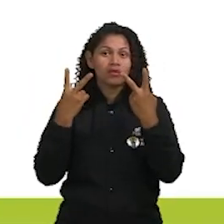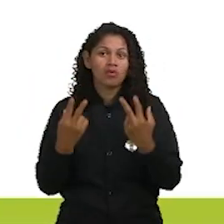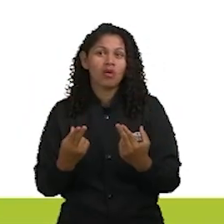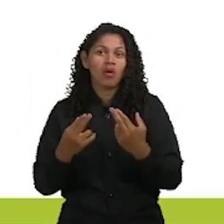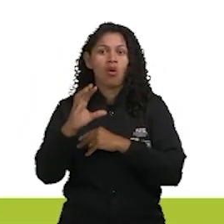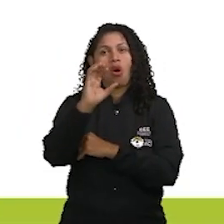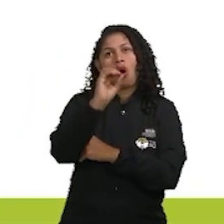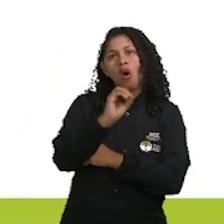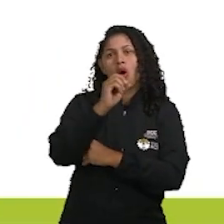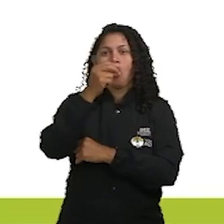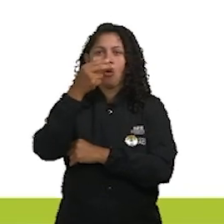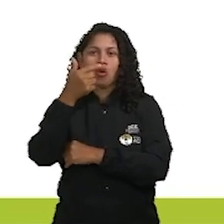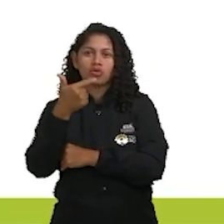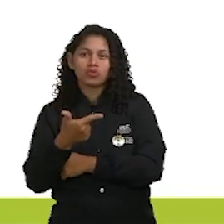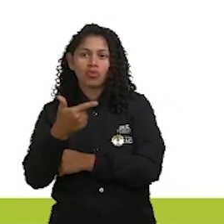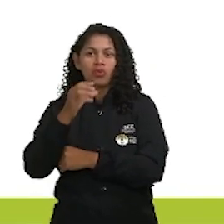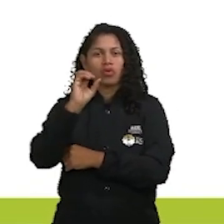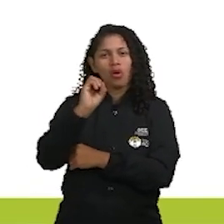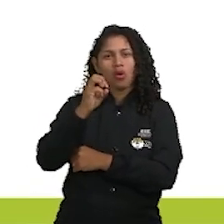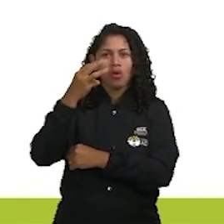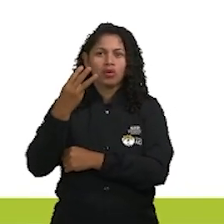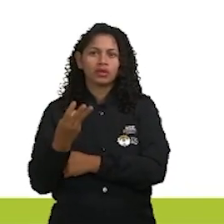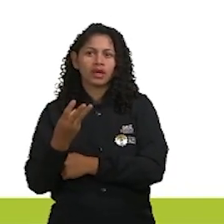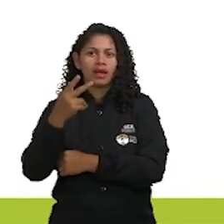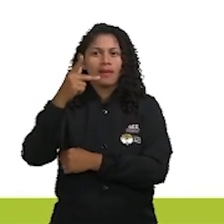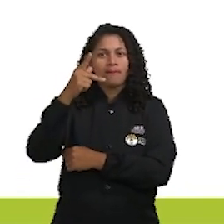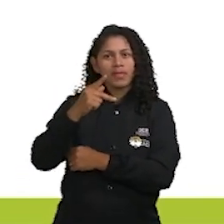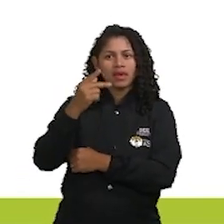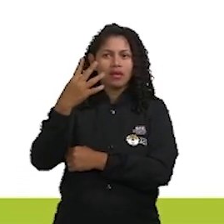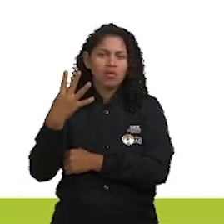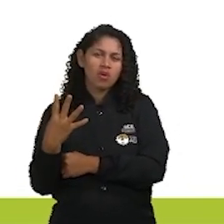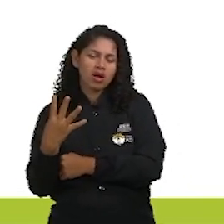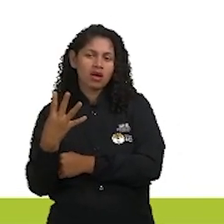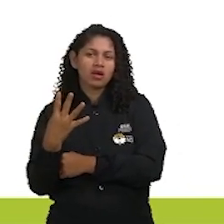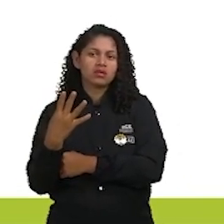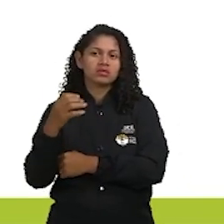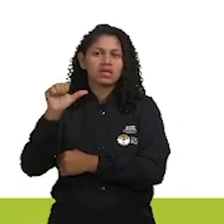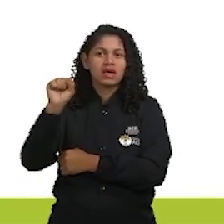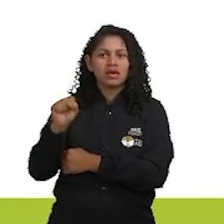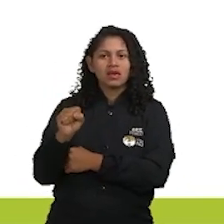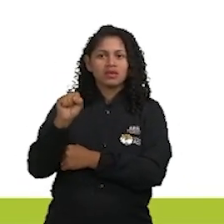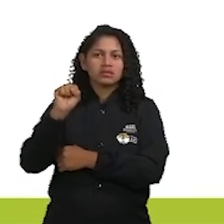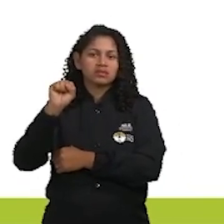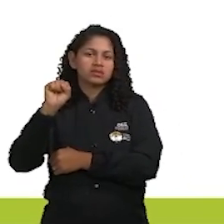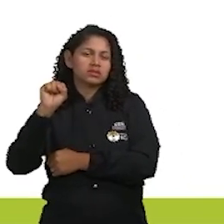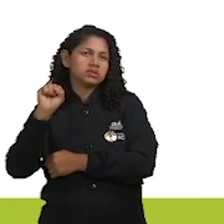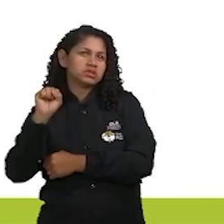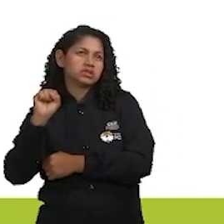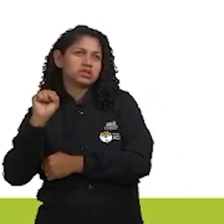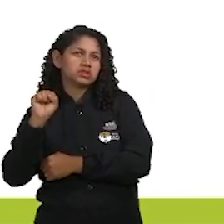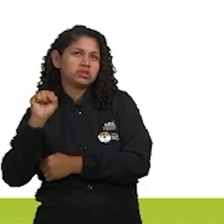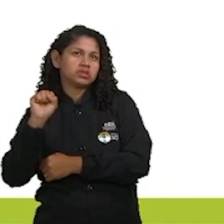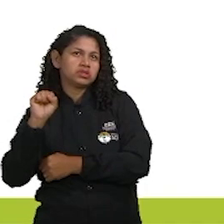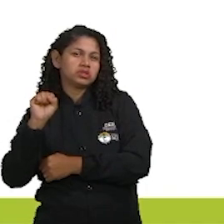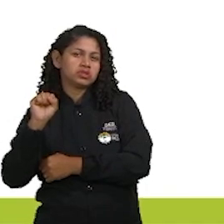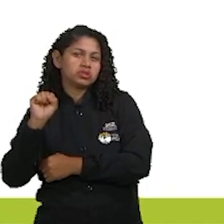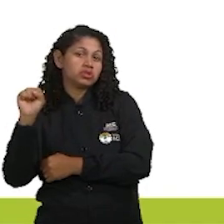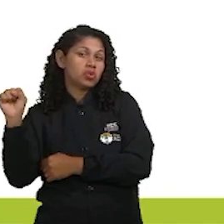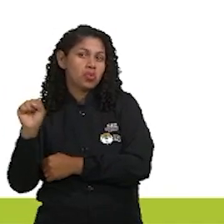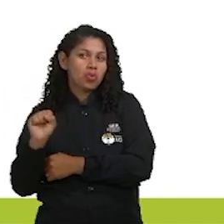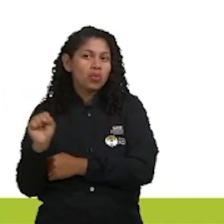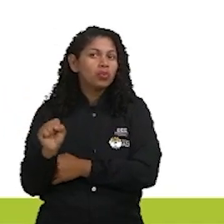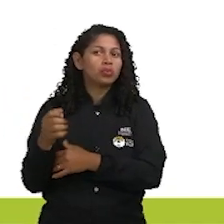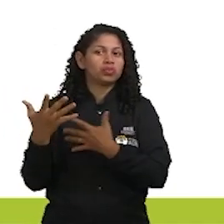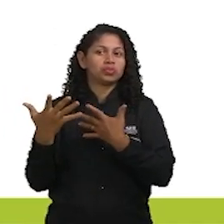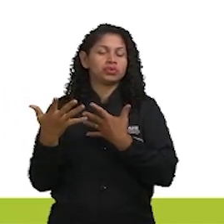O3, P4, S8. São exemplos de substâncias simples,